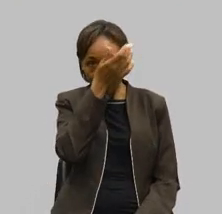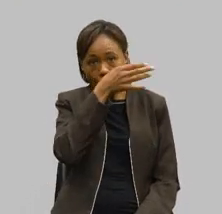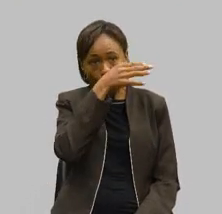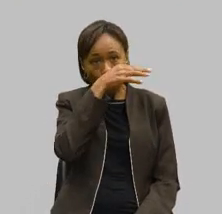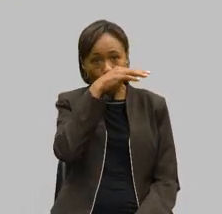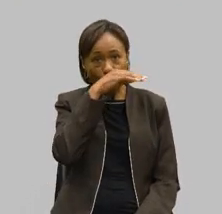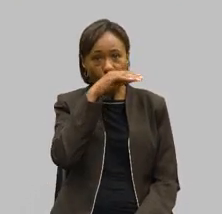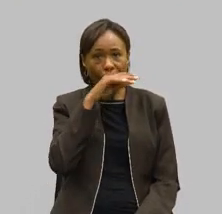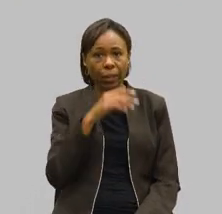viu